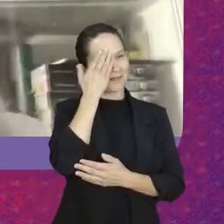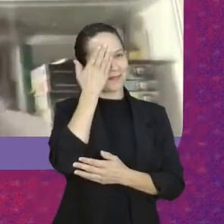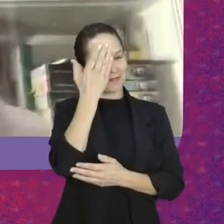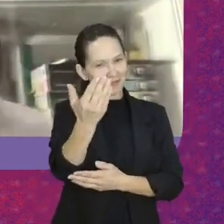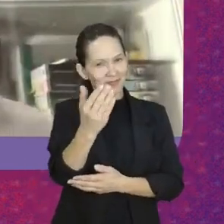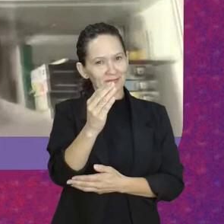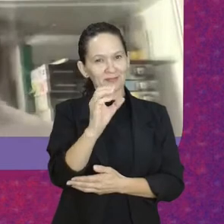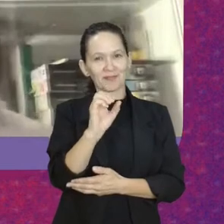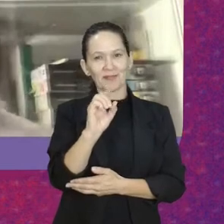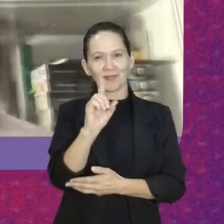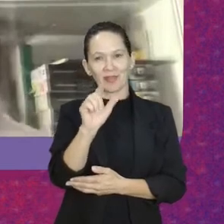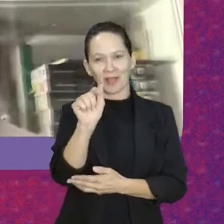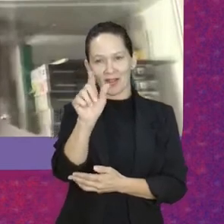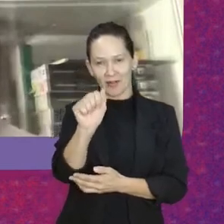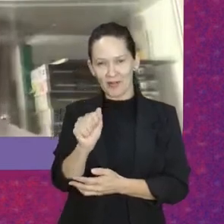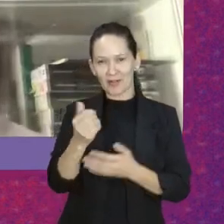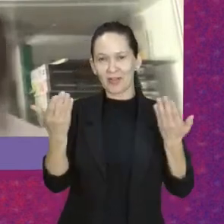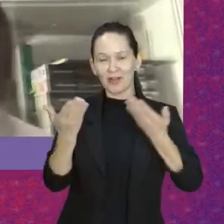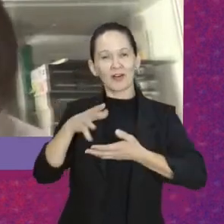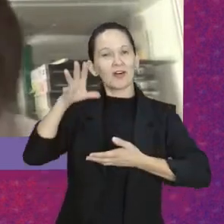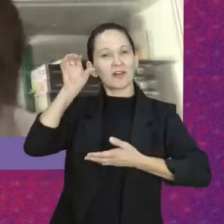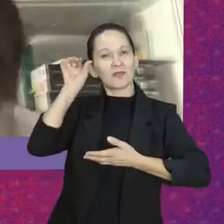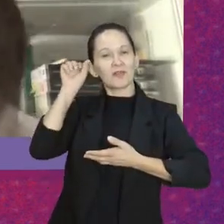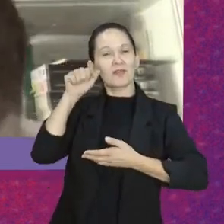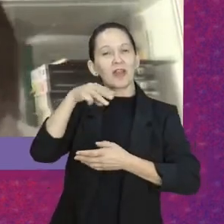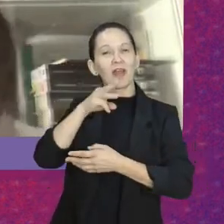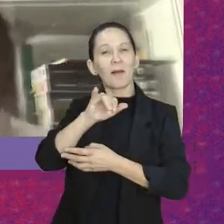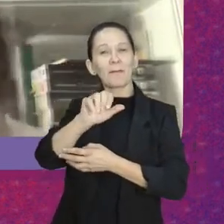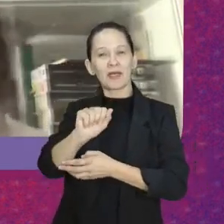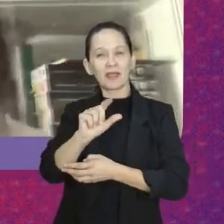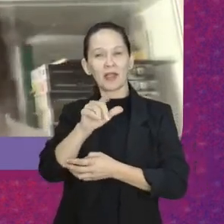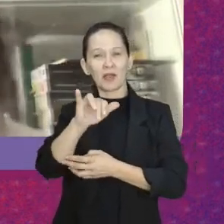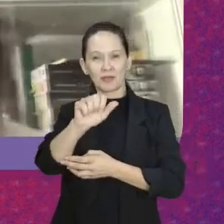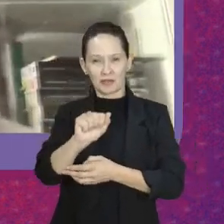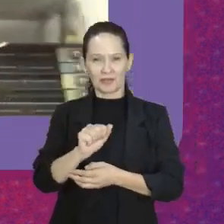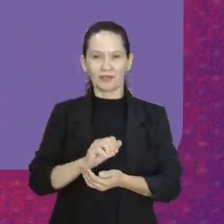Obrigada. Agora vamos ouvir a Maria Lúcia.